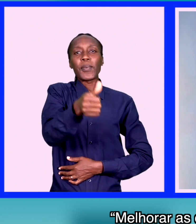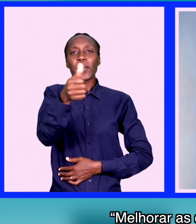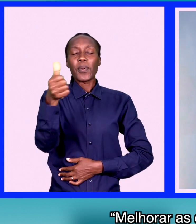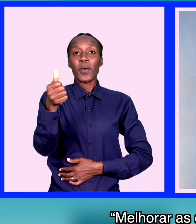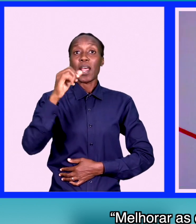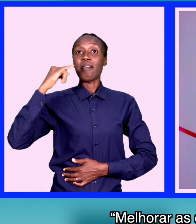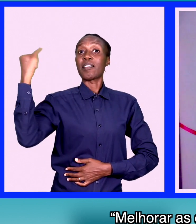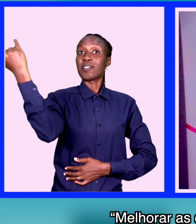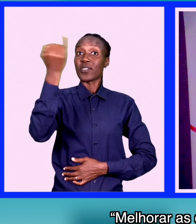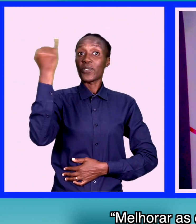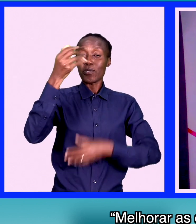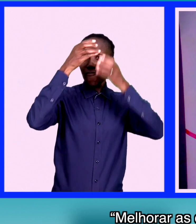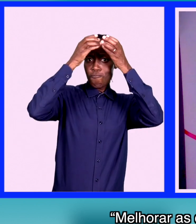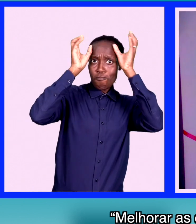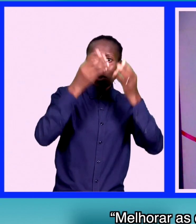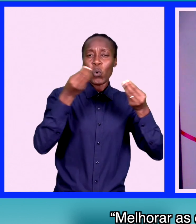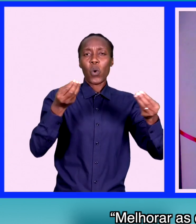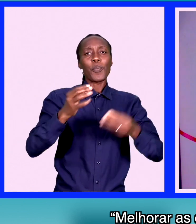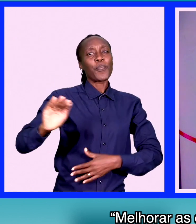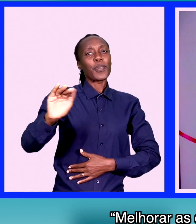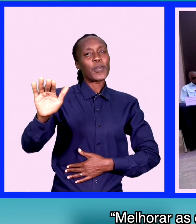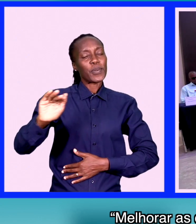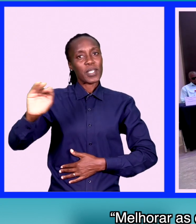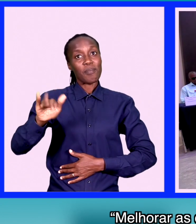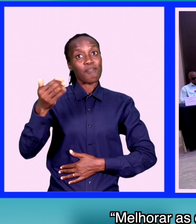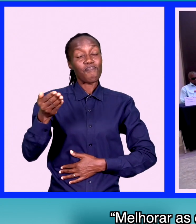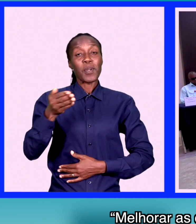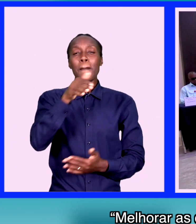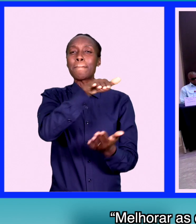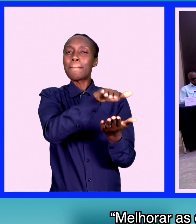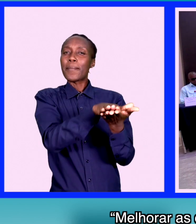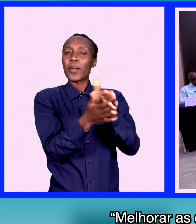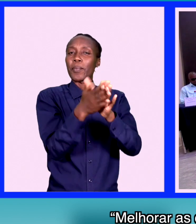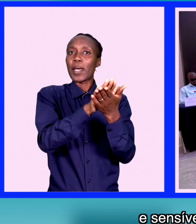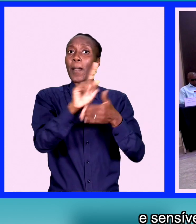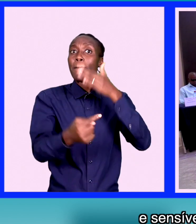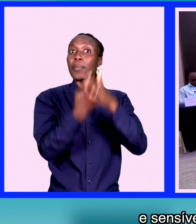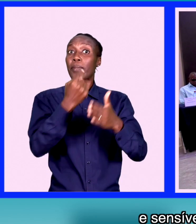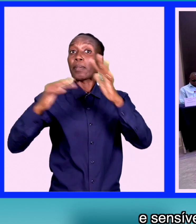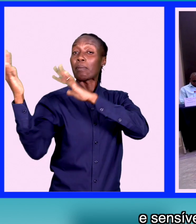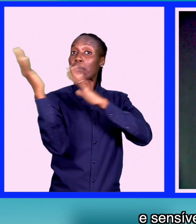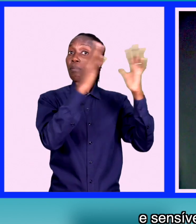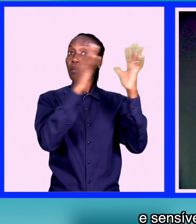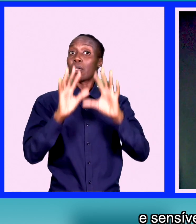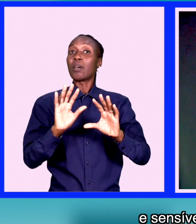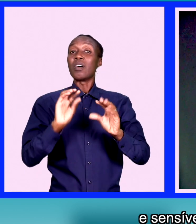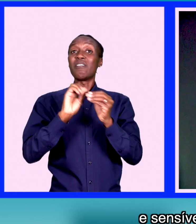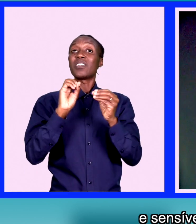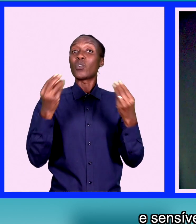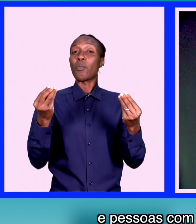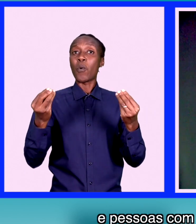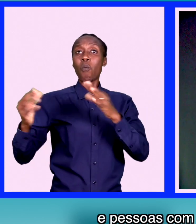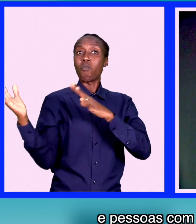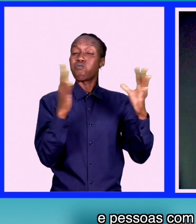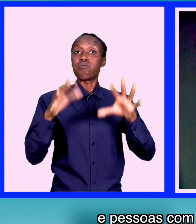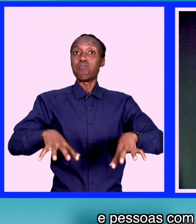as capacidades institucionais e comunitárias para uma preparação para desastres e sensível a questões de